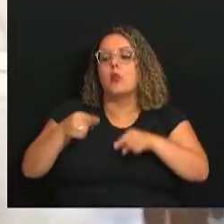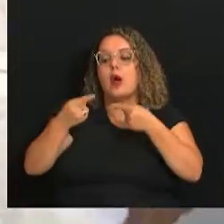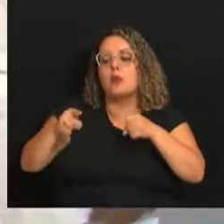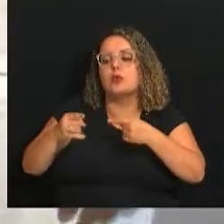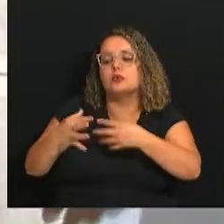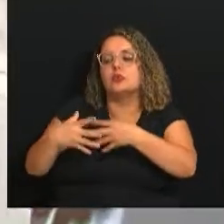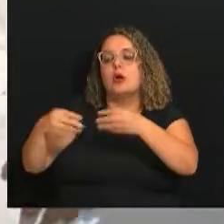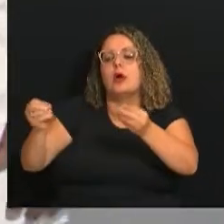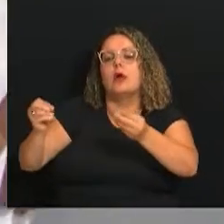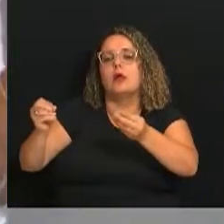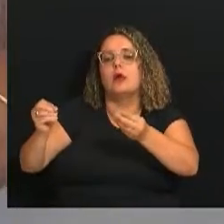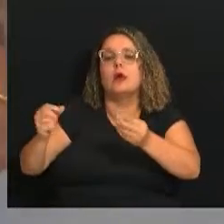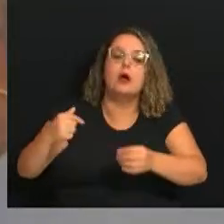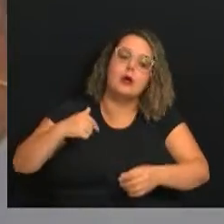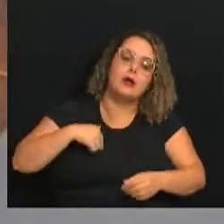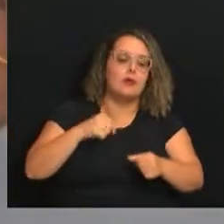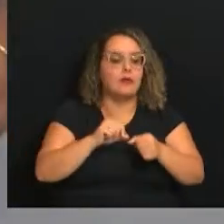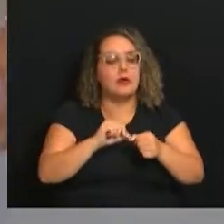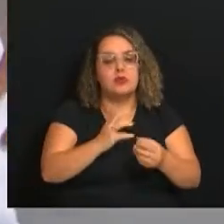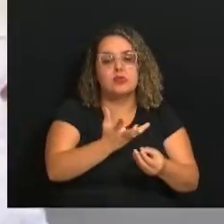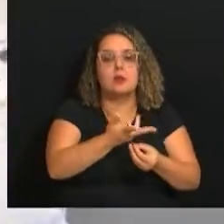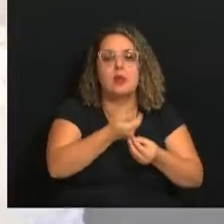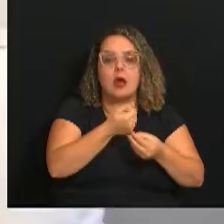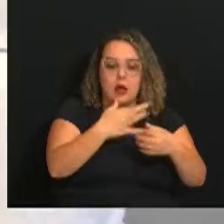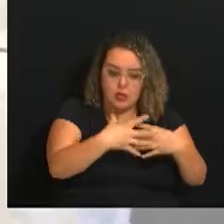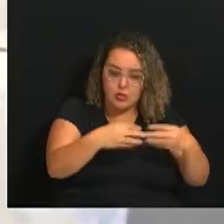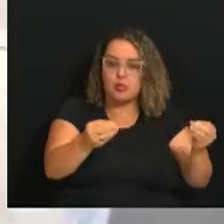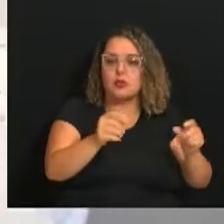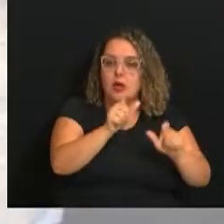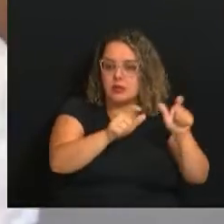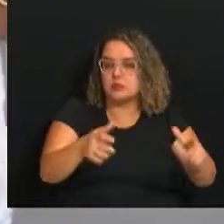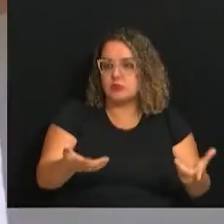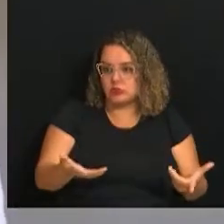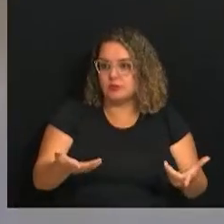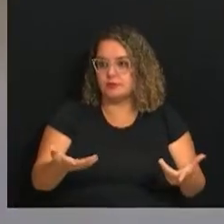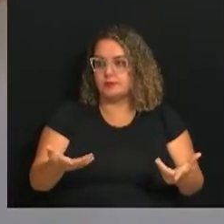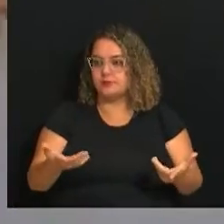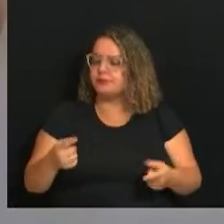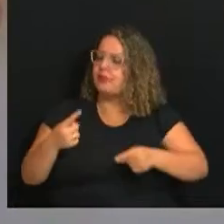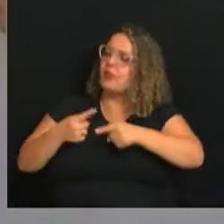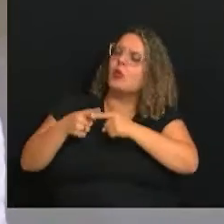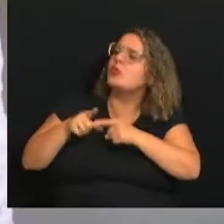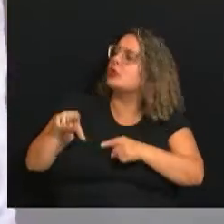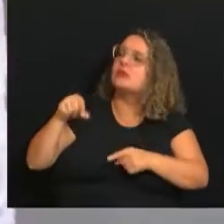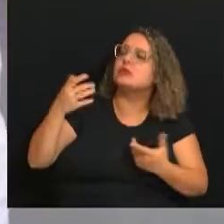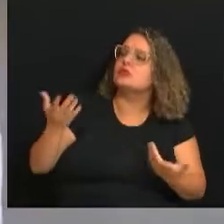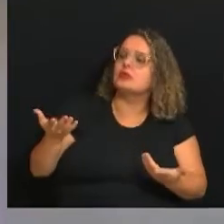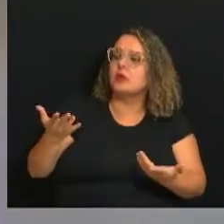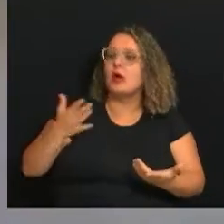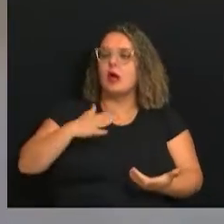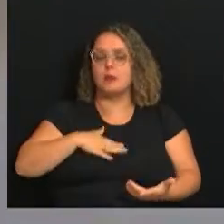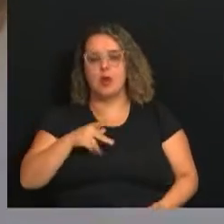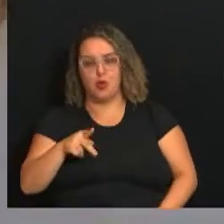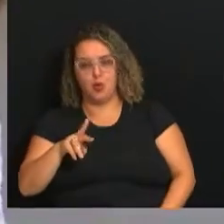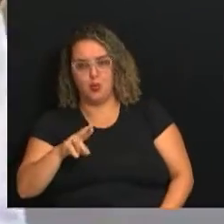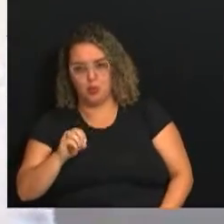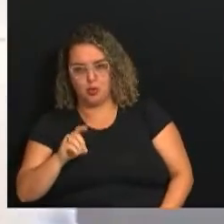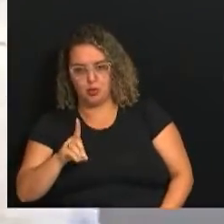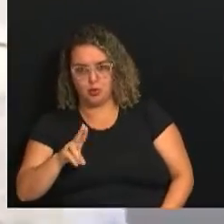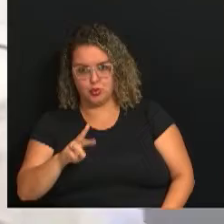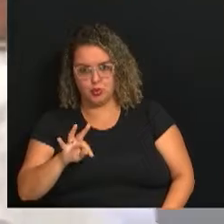E preferido, assim, é muito complicado falar, né? Porque gosta de é todas, como se falar né, que um filho, um pai ou a mãe tem um filho preferido,